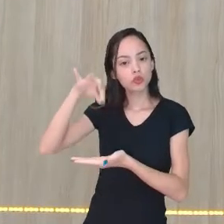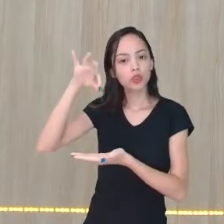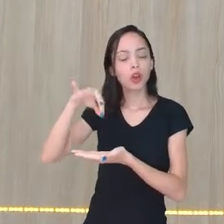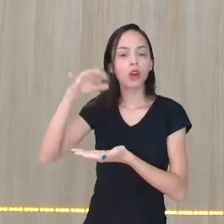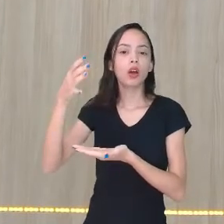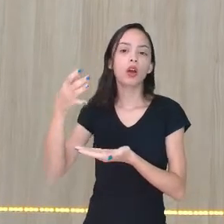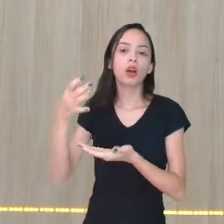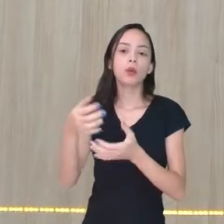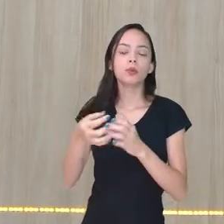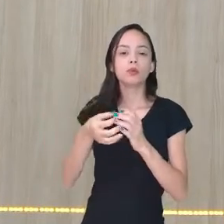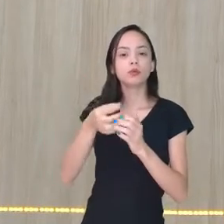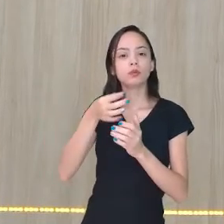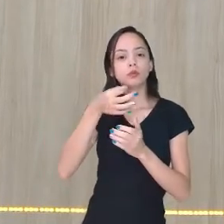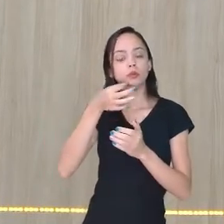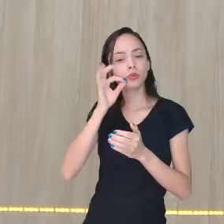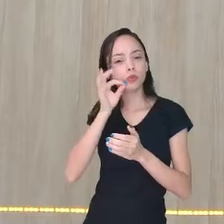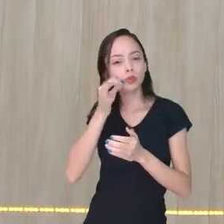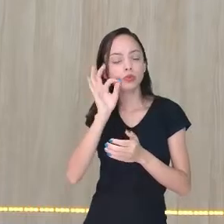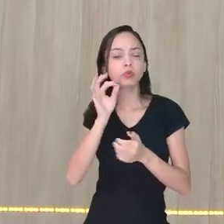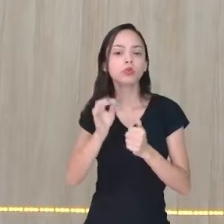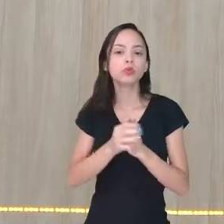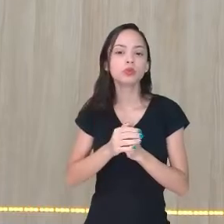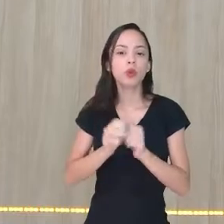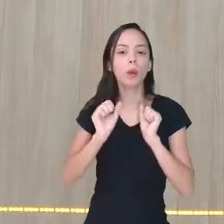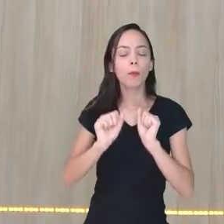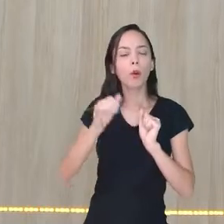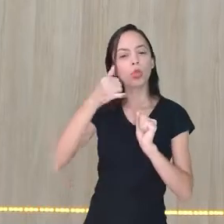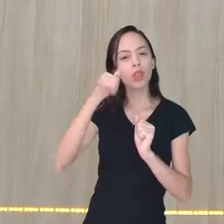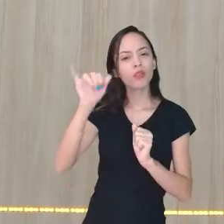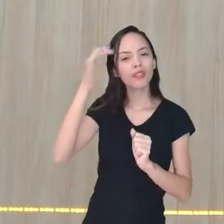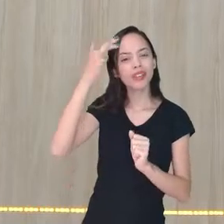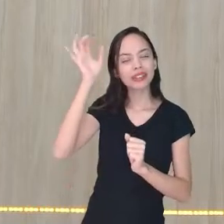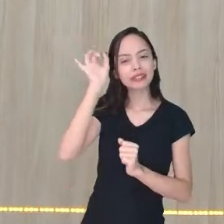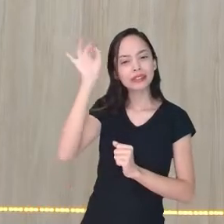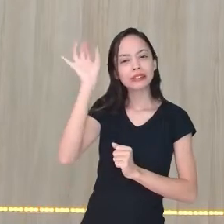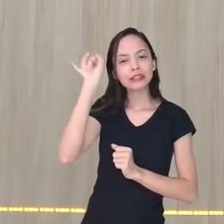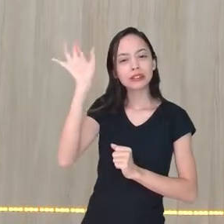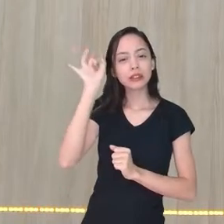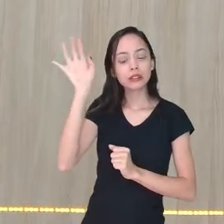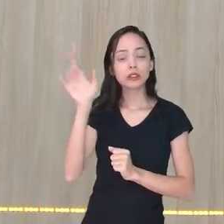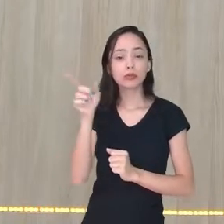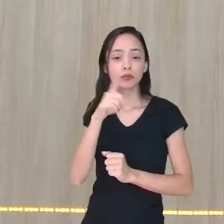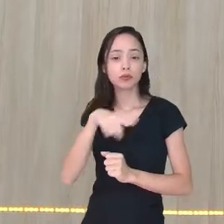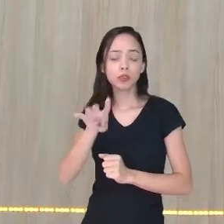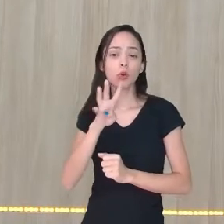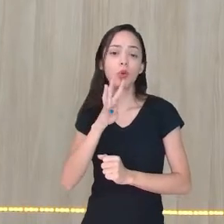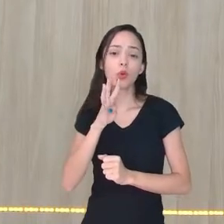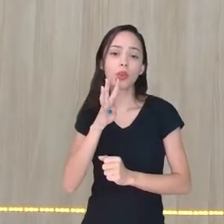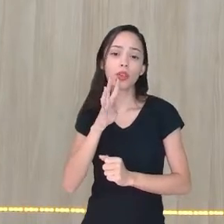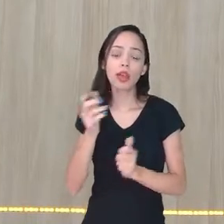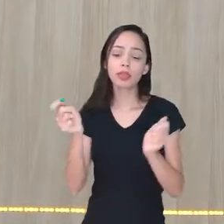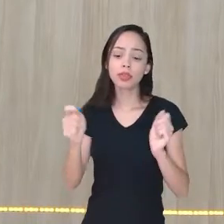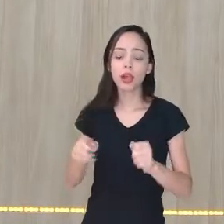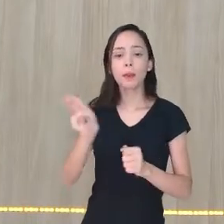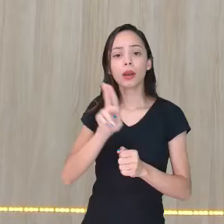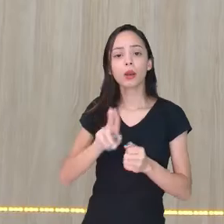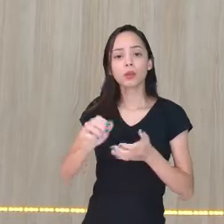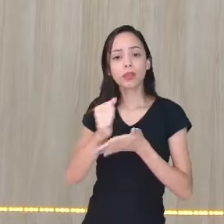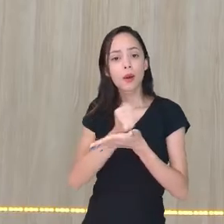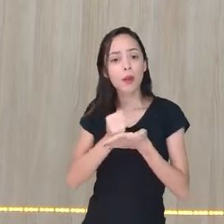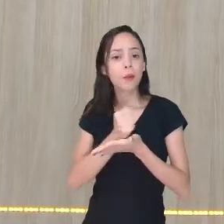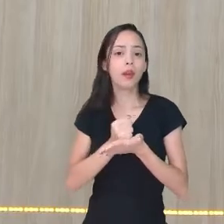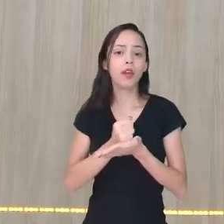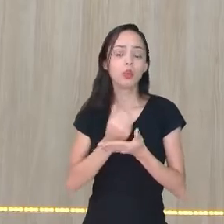que pode evitar uma dor de cabeça, uma dor de barriga. Que plantas são essas que você conhece e que pode ser usada também como remédio? Como é que você